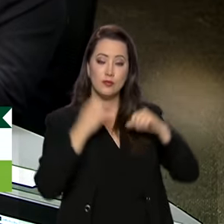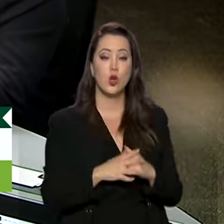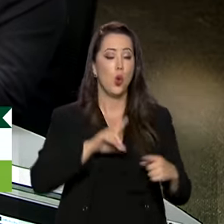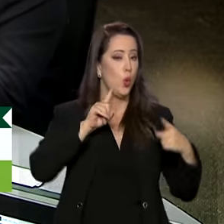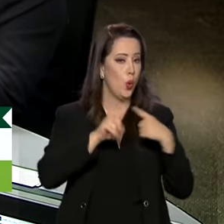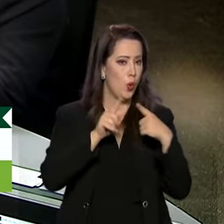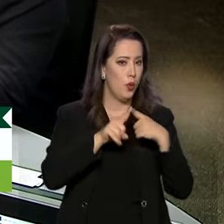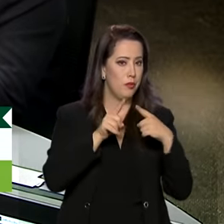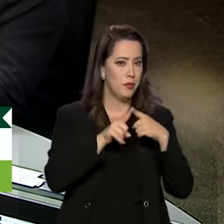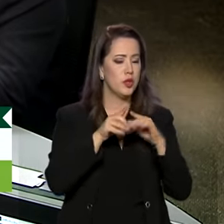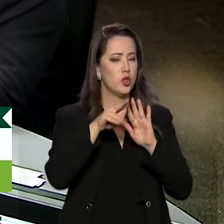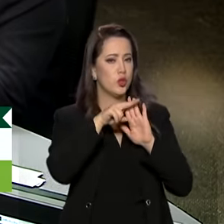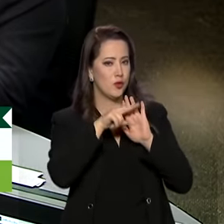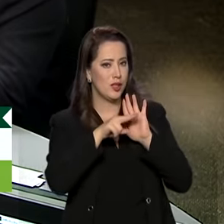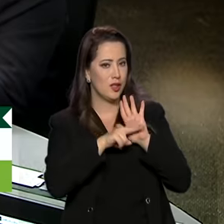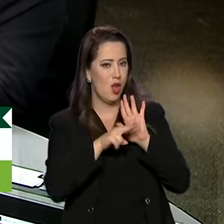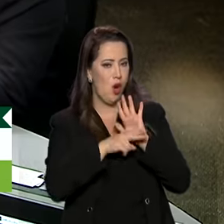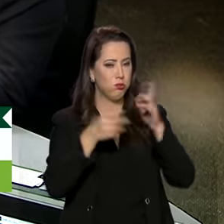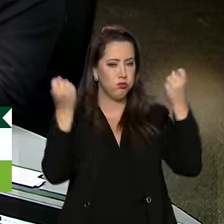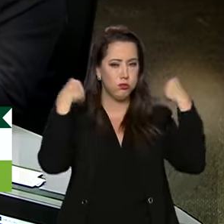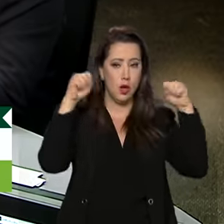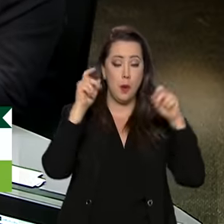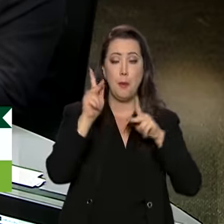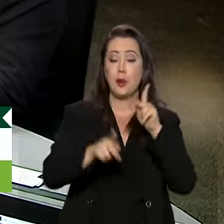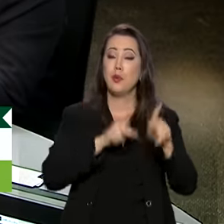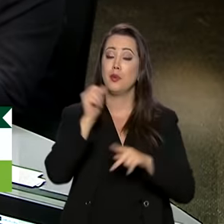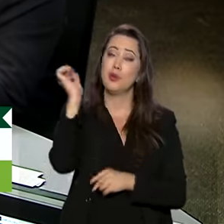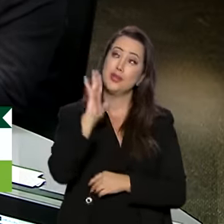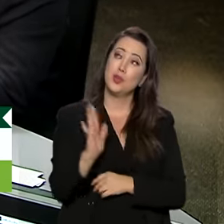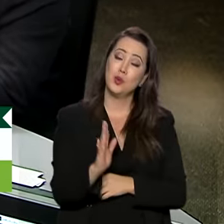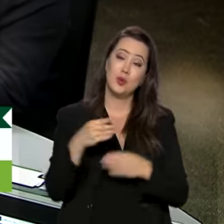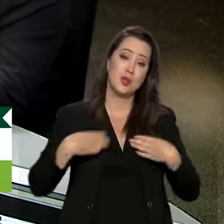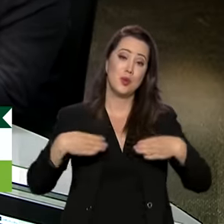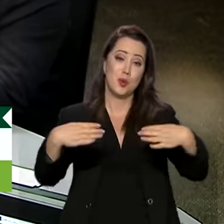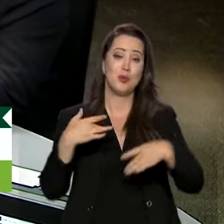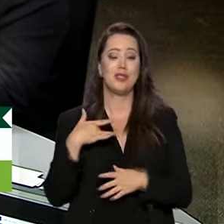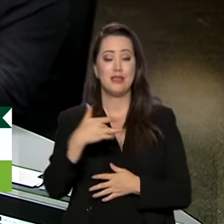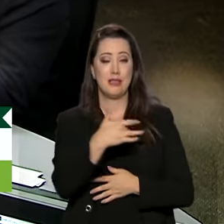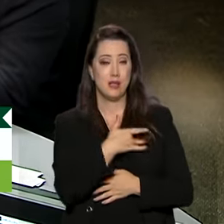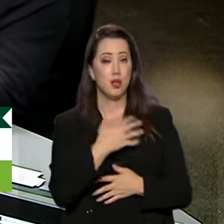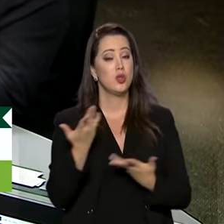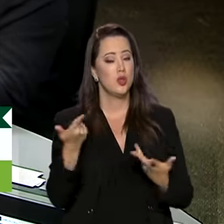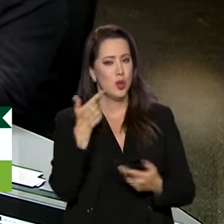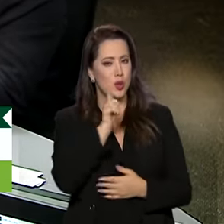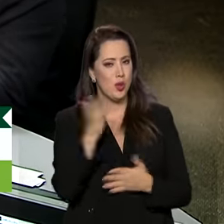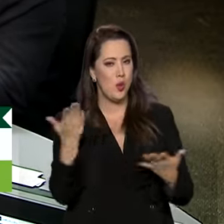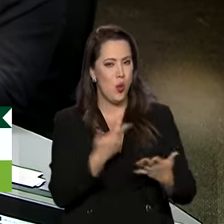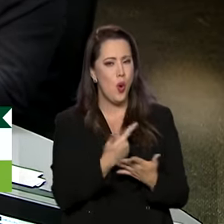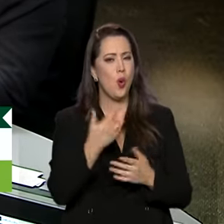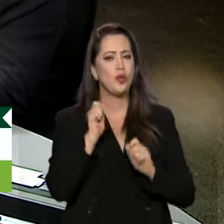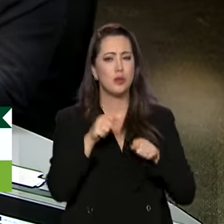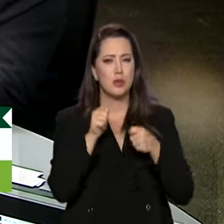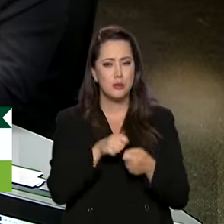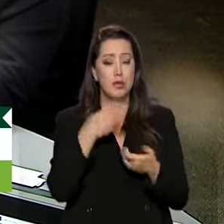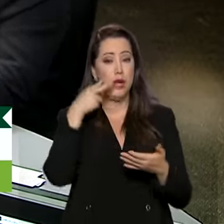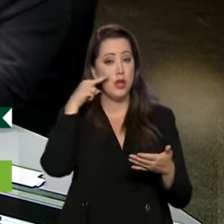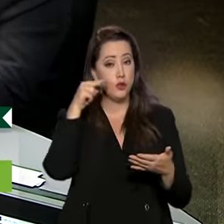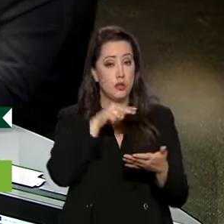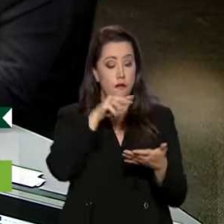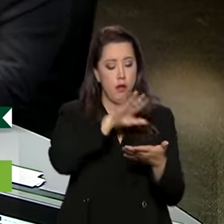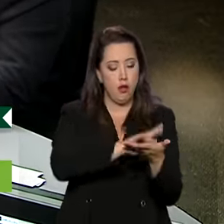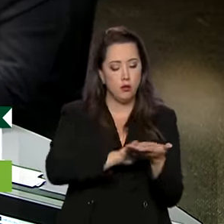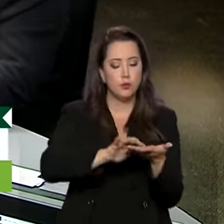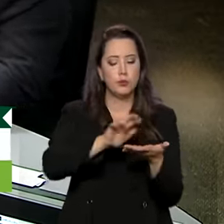objetivo do guia de atividade física para a população brasilei o ministério da saúde que ganhou hoje uma versão em Braille